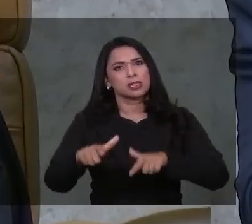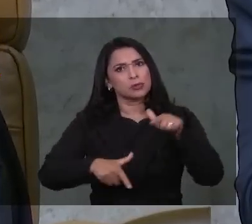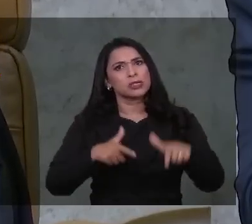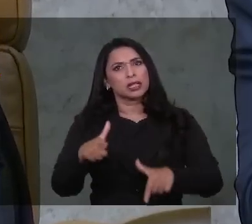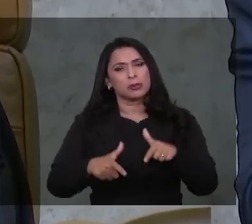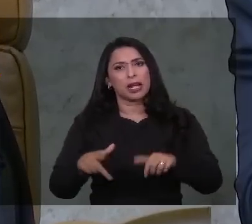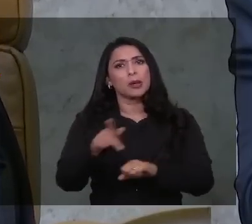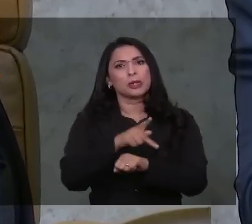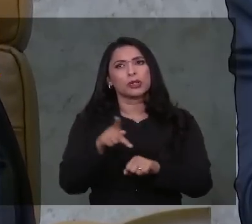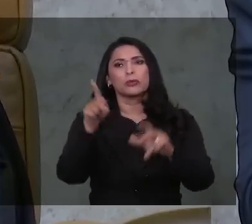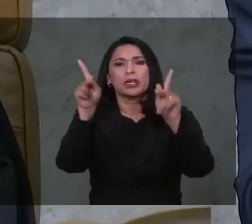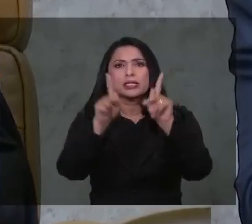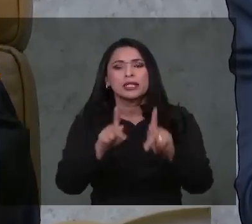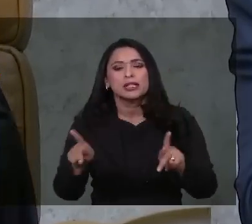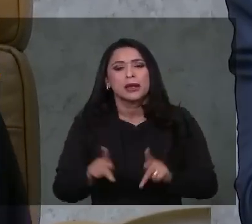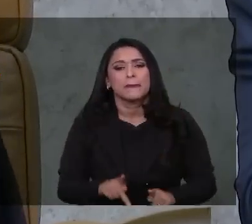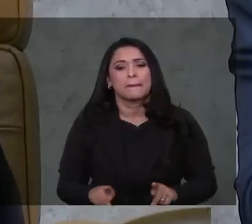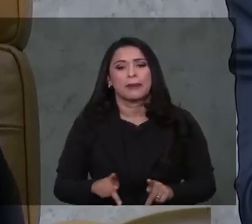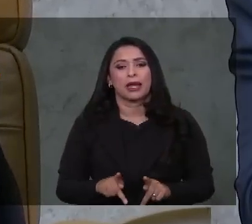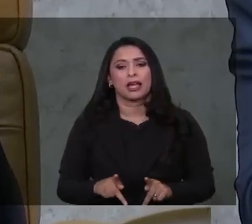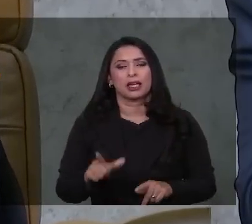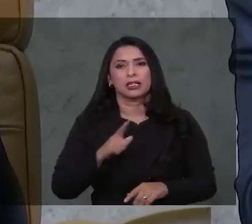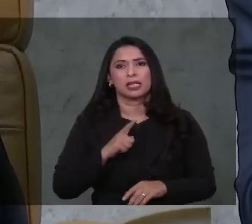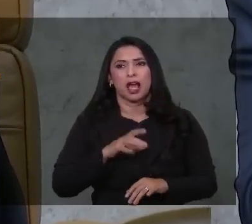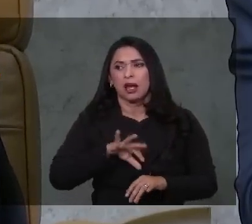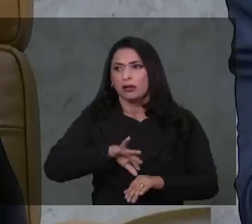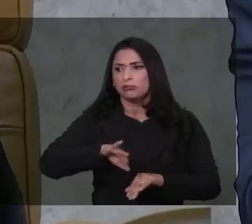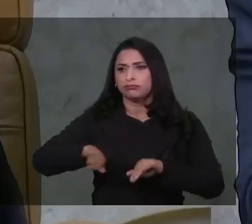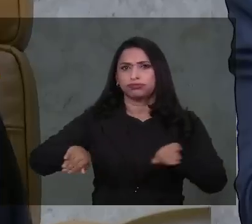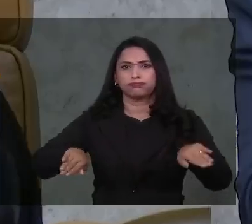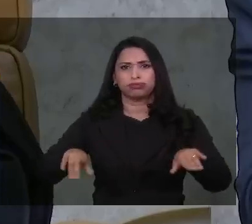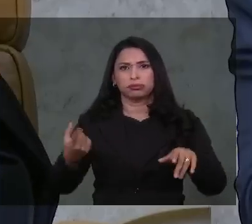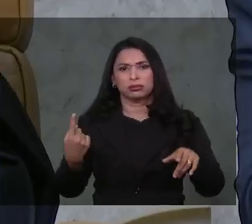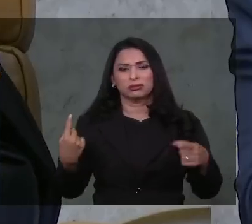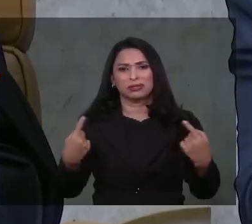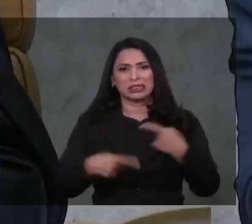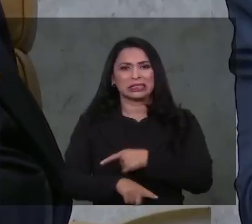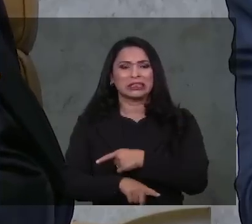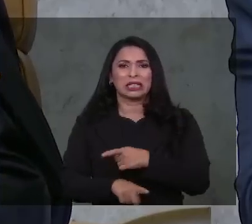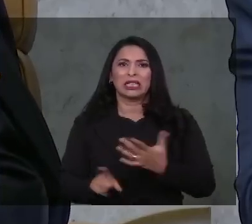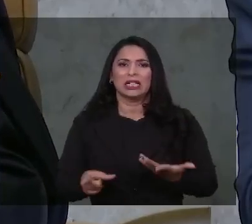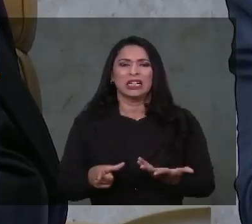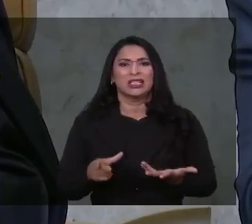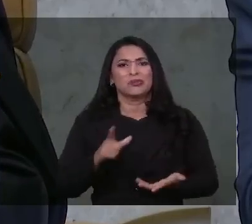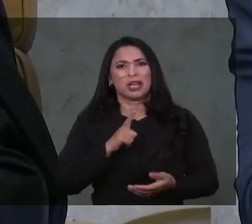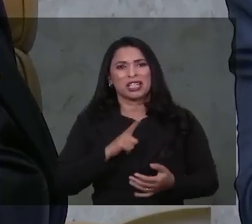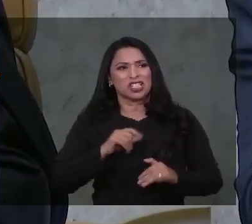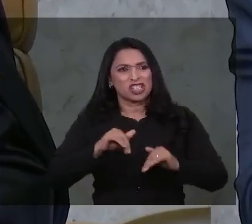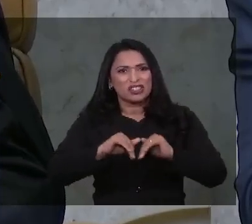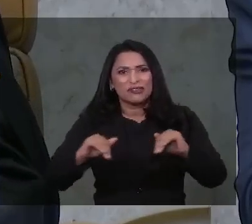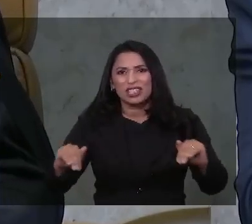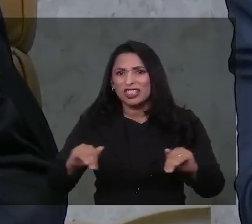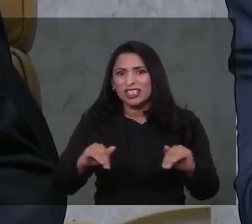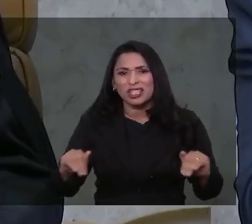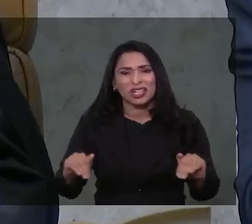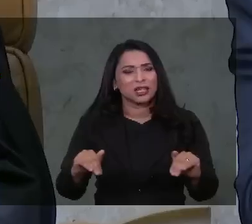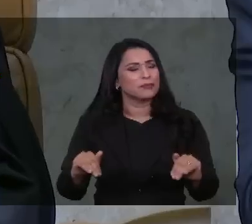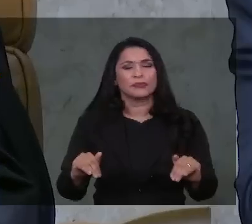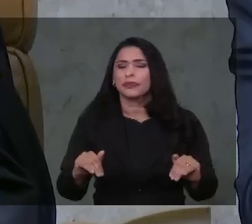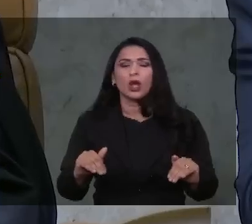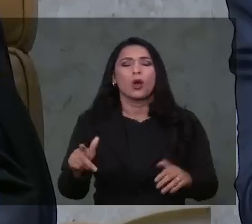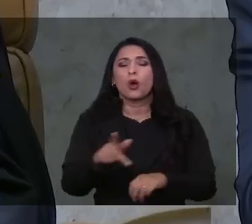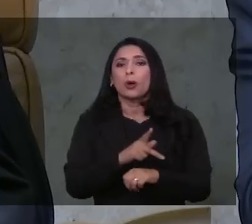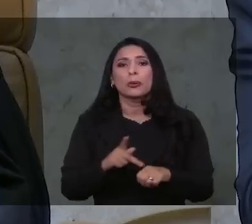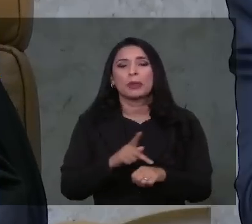país, acabar com os antagonismos artificialmente criados para nos dividir. Um país não é feito